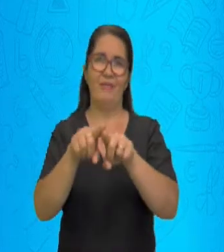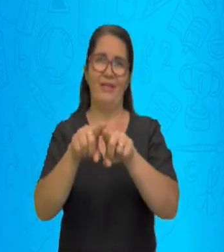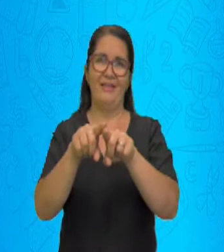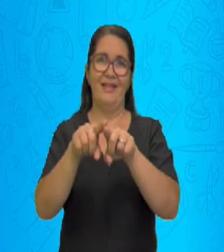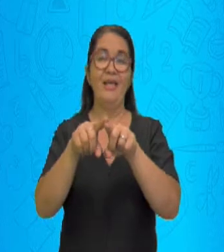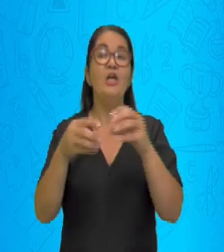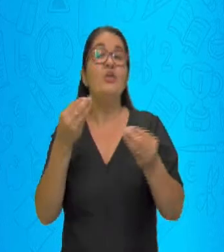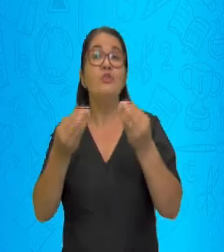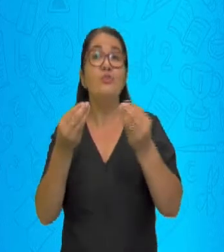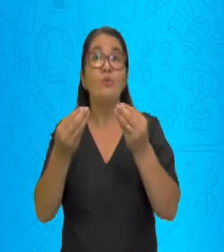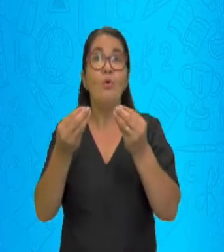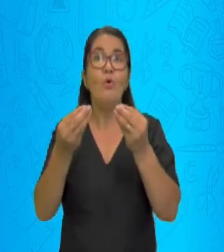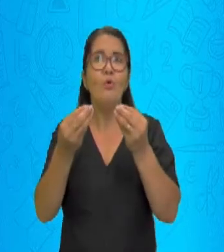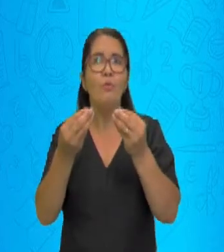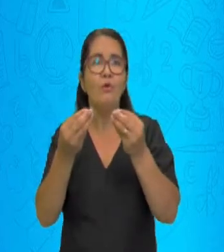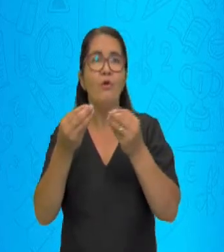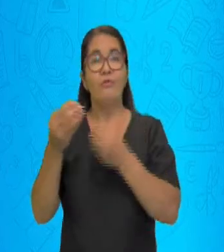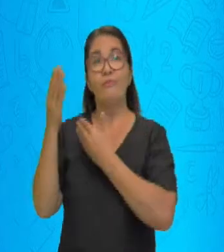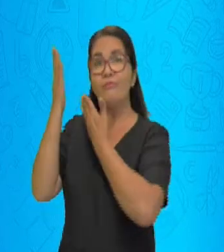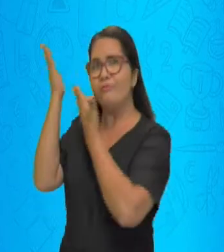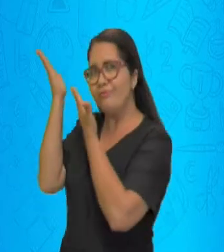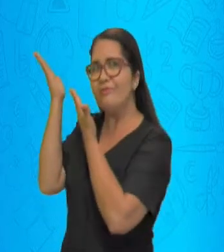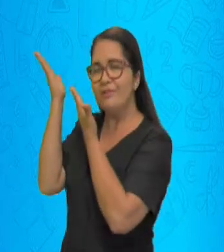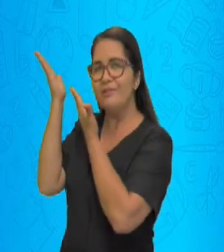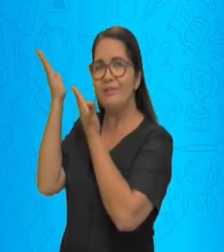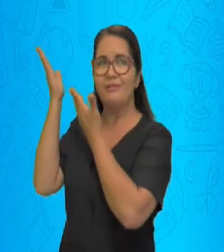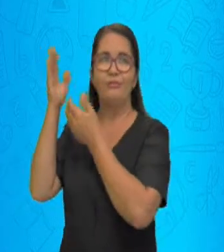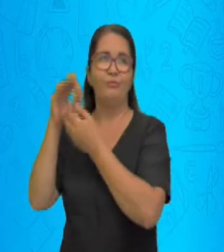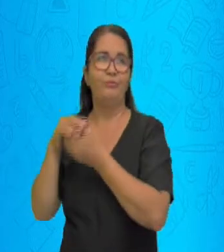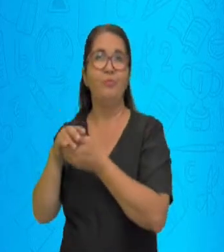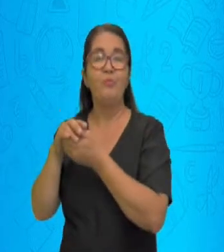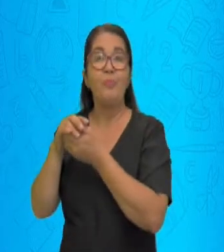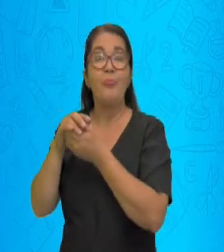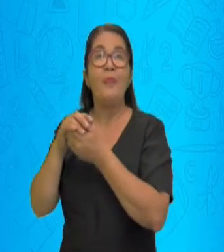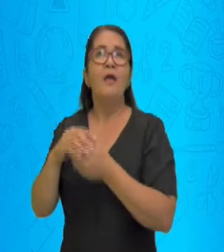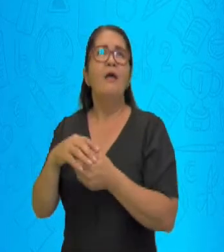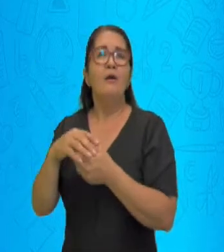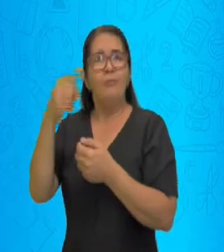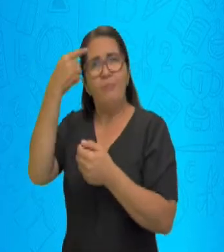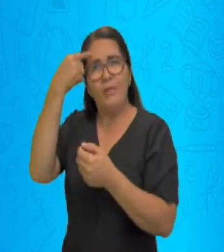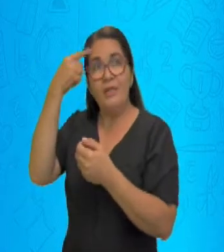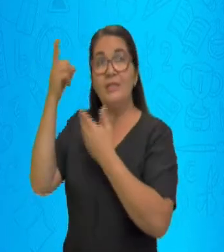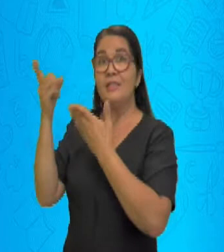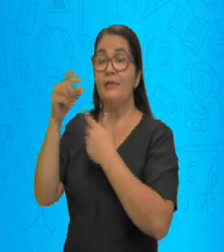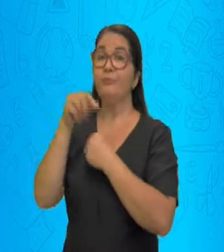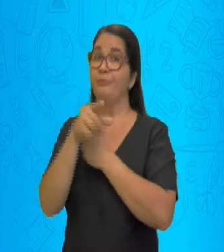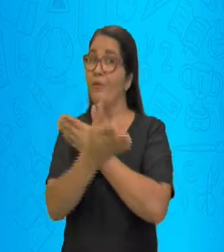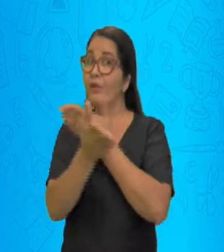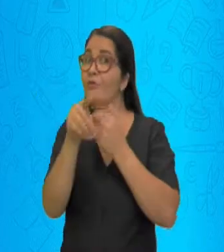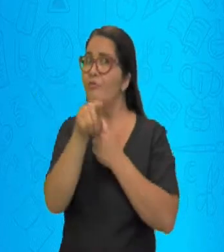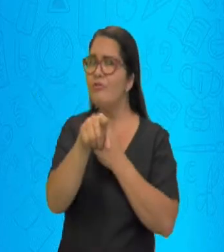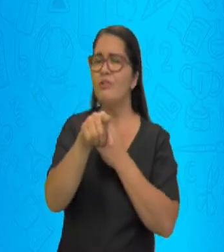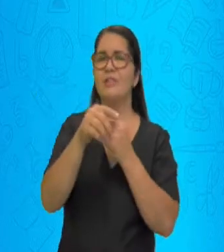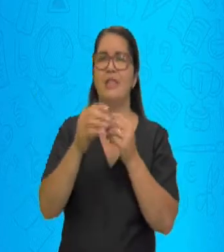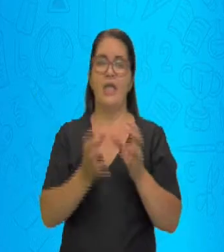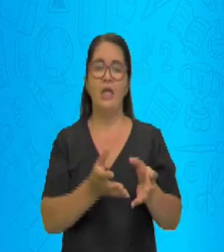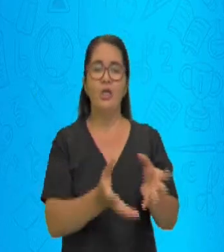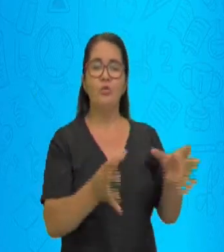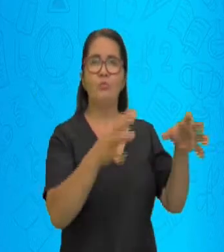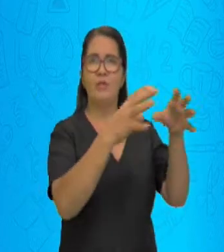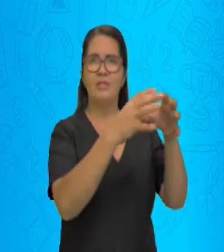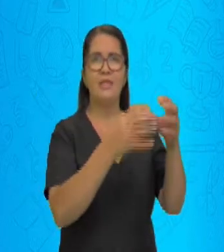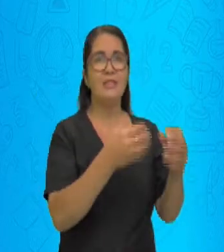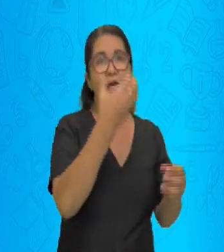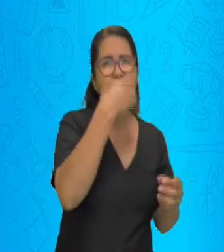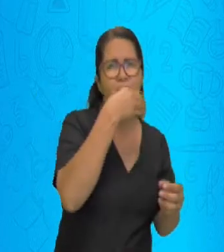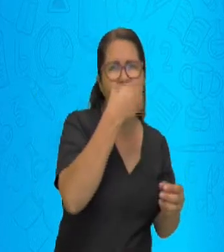A ideia de juntar, vamos analisar aqui no slide. Vamos supor que você tem em uma cesta 30